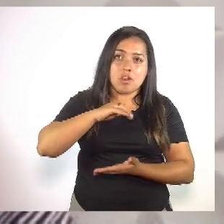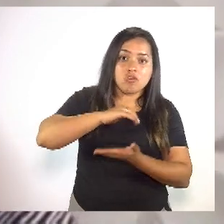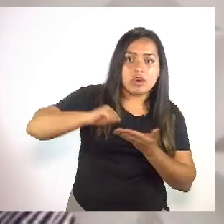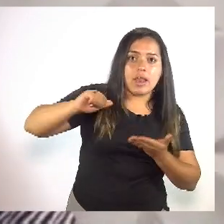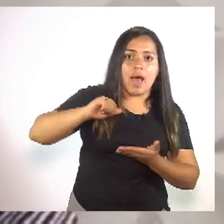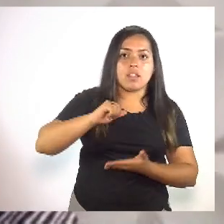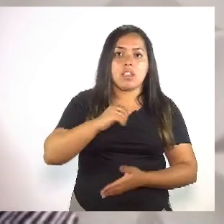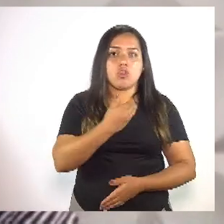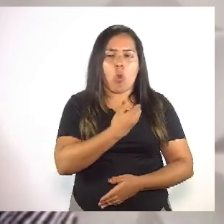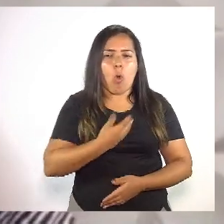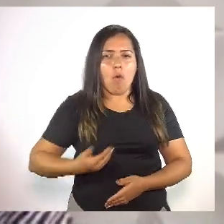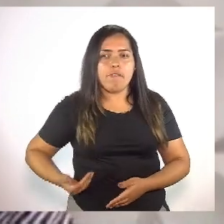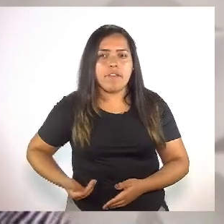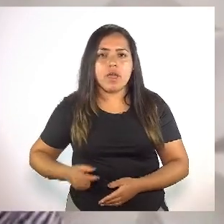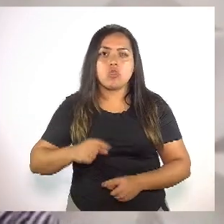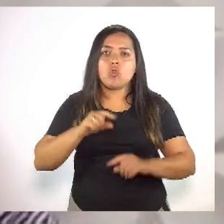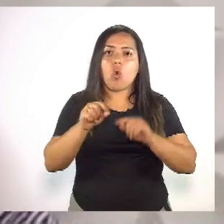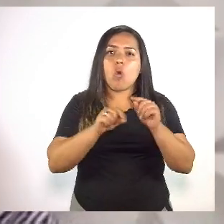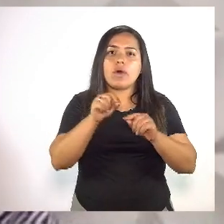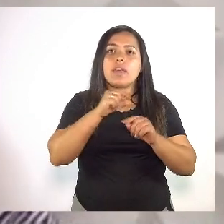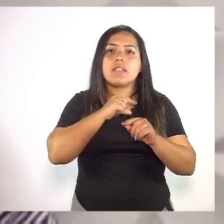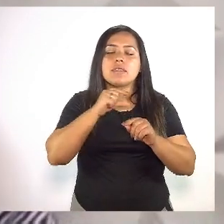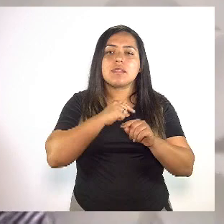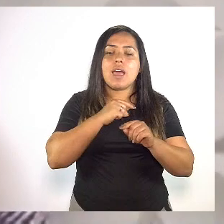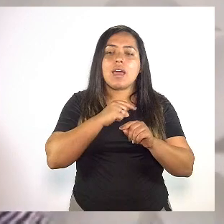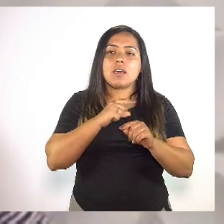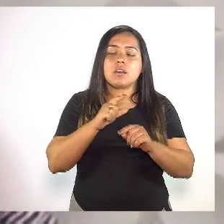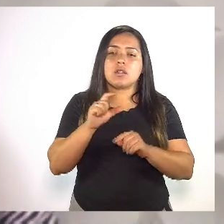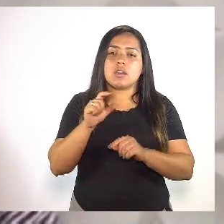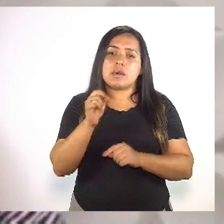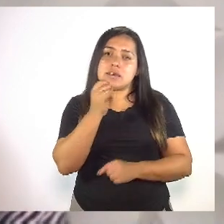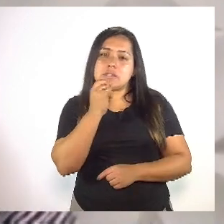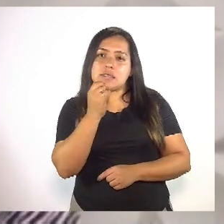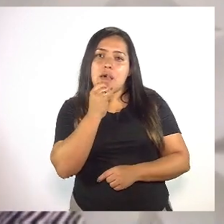que representou a Operação Mercadores do Caos,